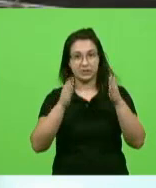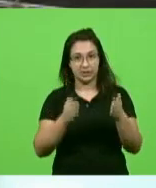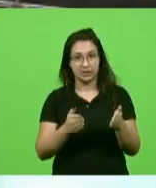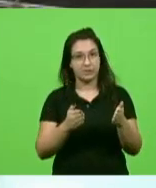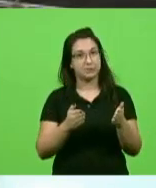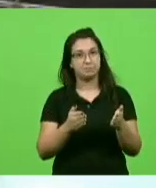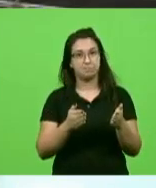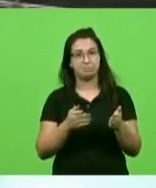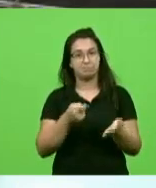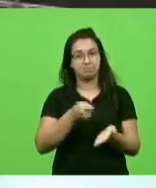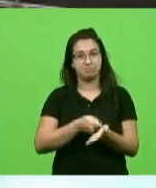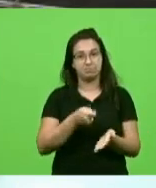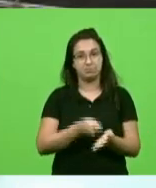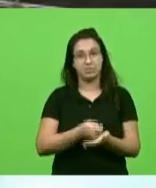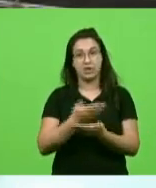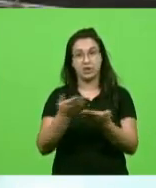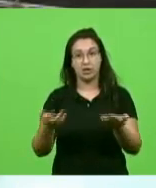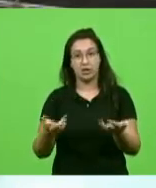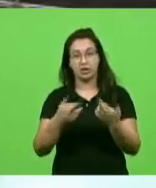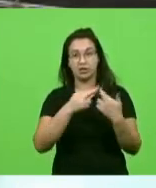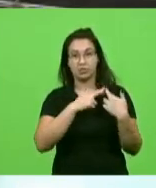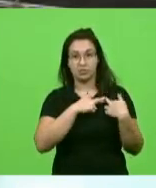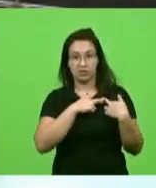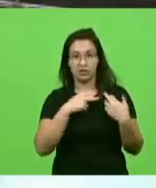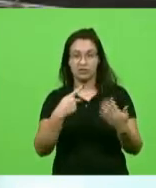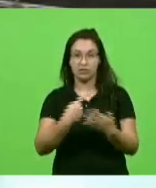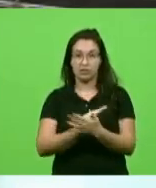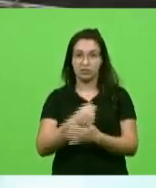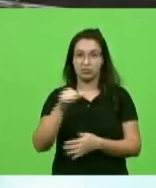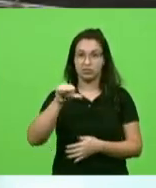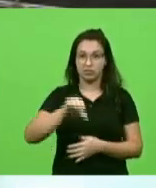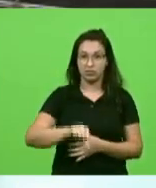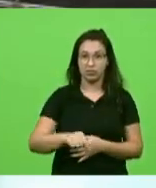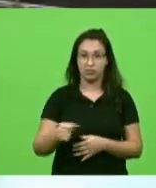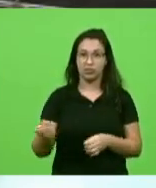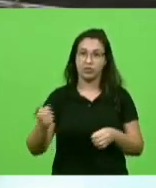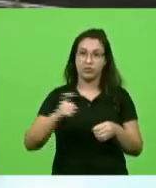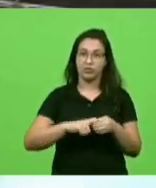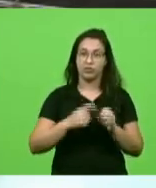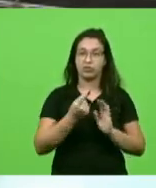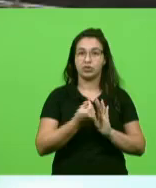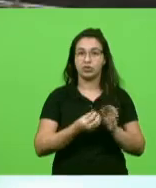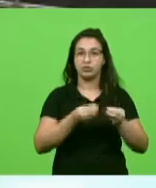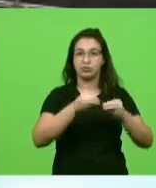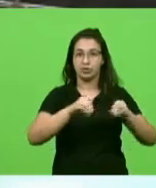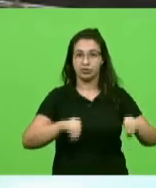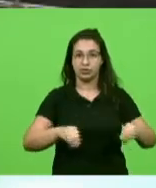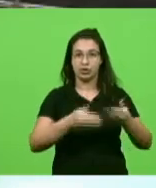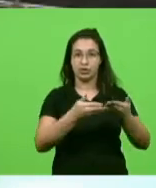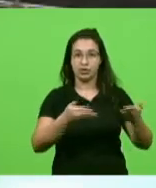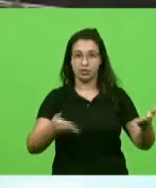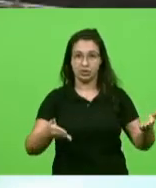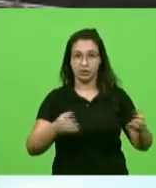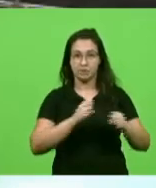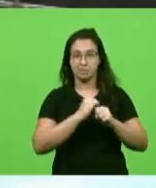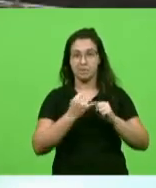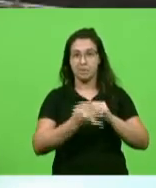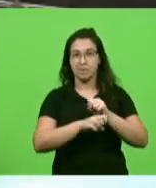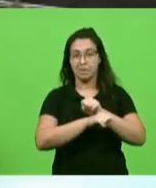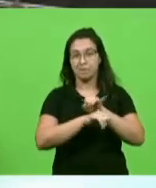cobrança para que os responsáveis pagam pelo terrível para as minhas e ocasionaram nesta pandemia